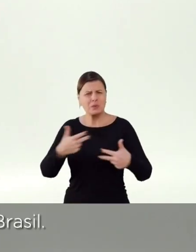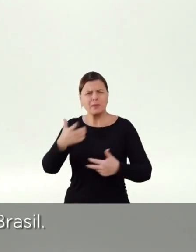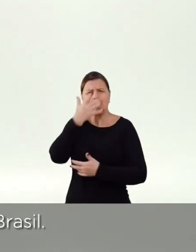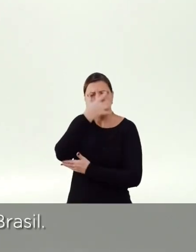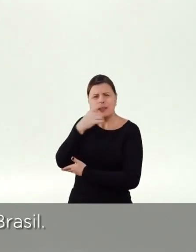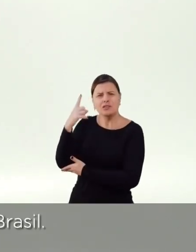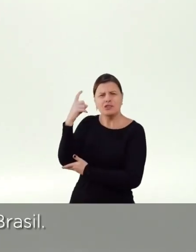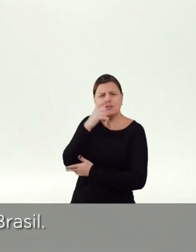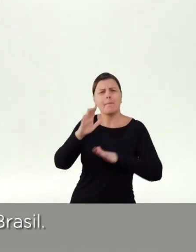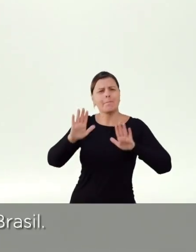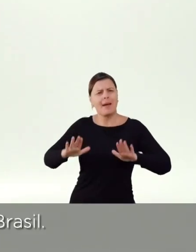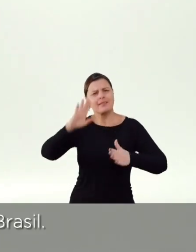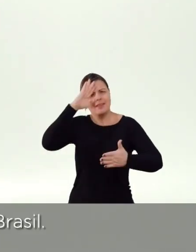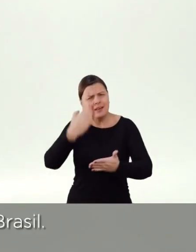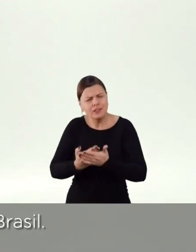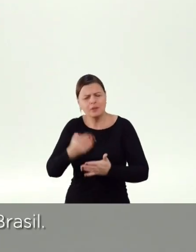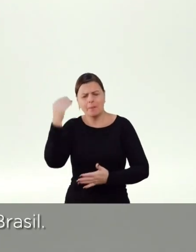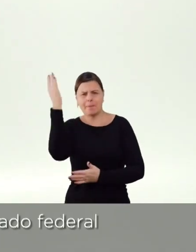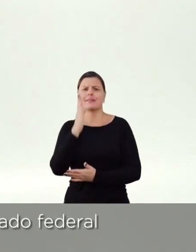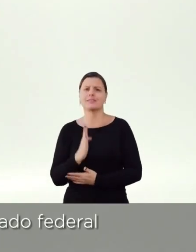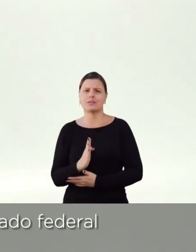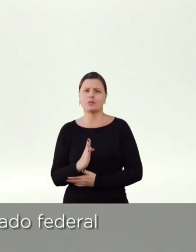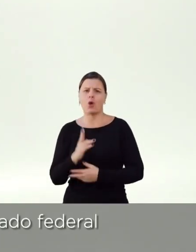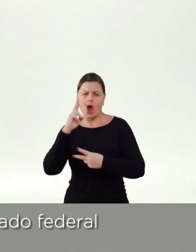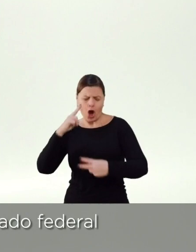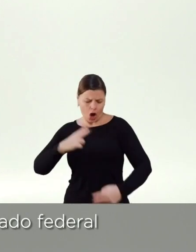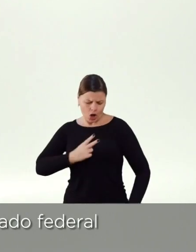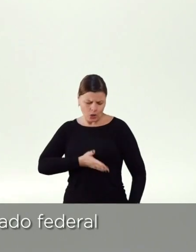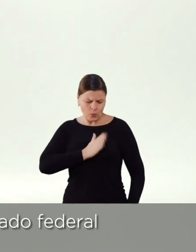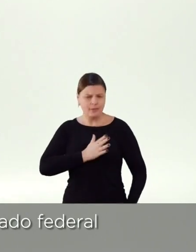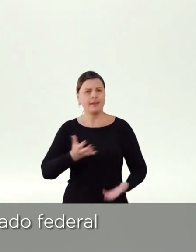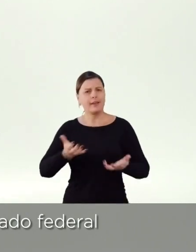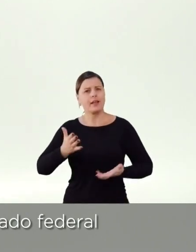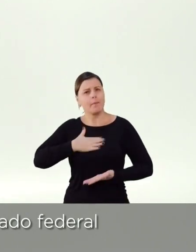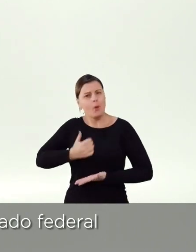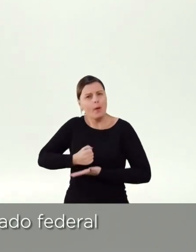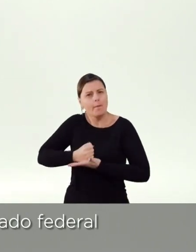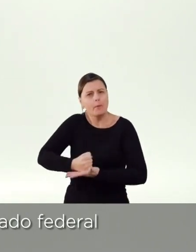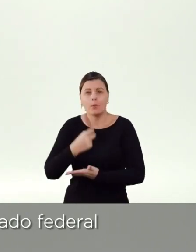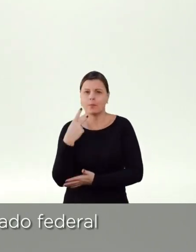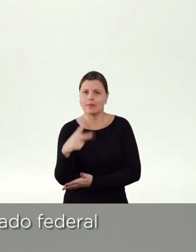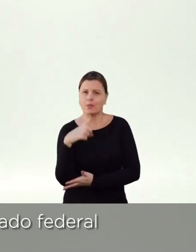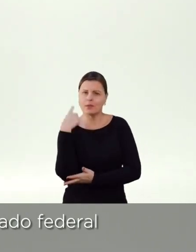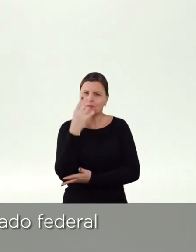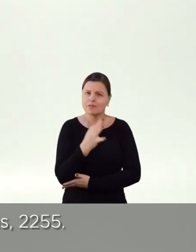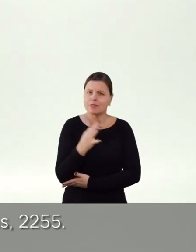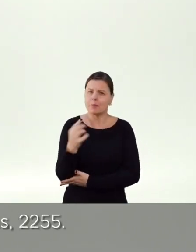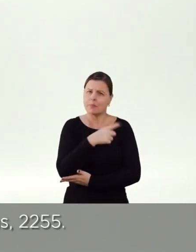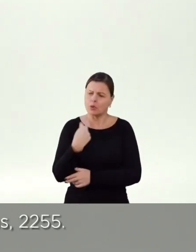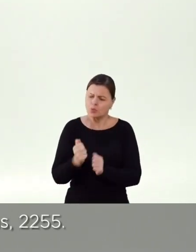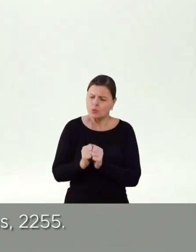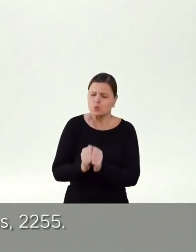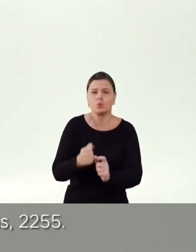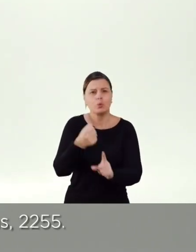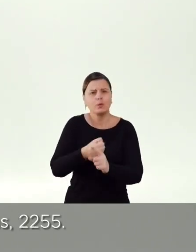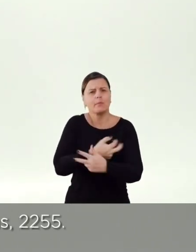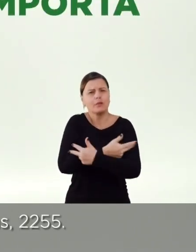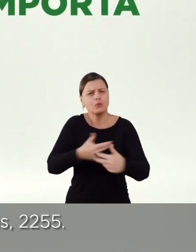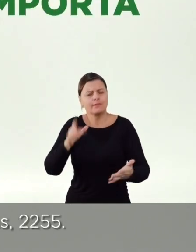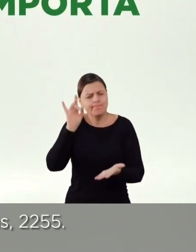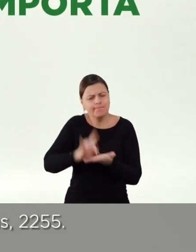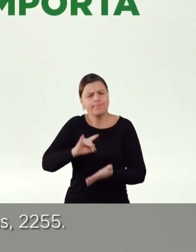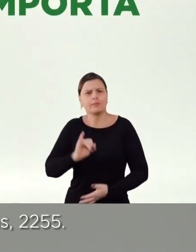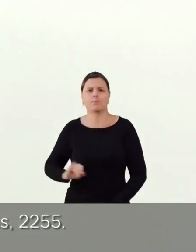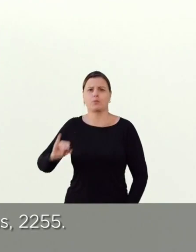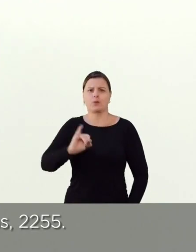mais que as coisas pareçam difíceis, acredita no Brasil. Visita teu coração e conta comigo como teu deputado federal pra gente lutar junto por